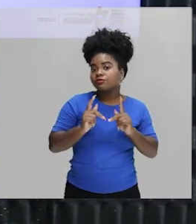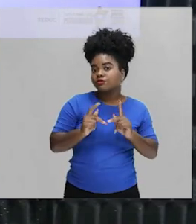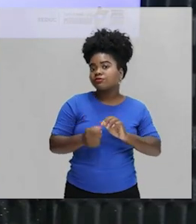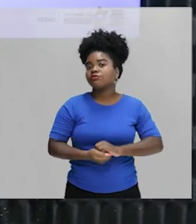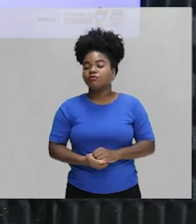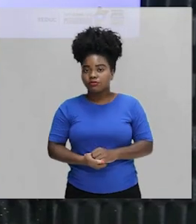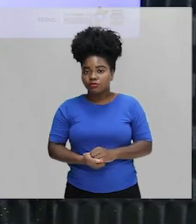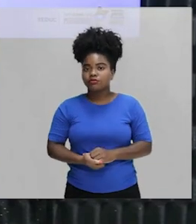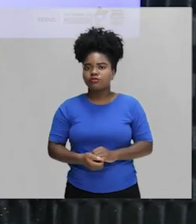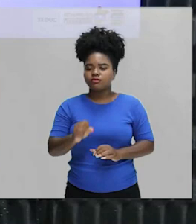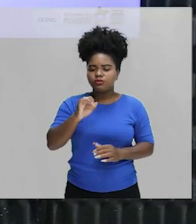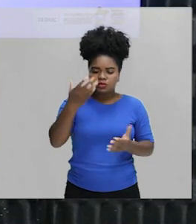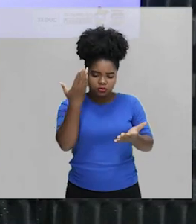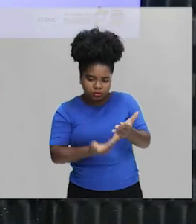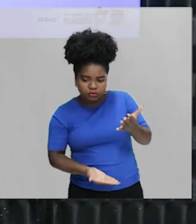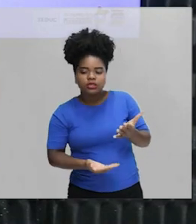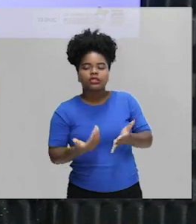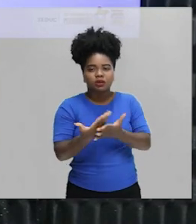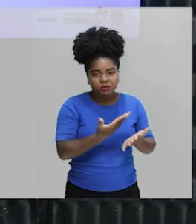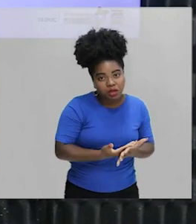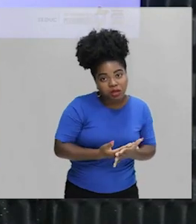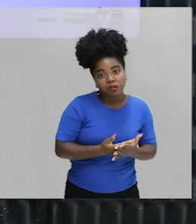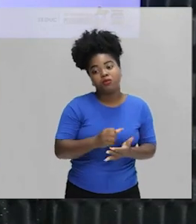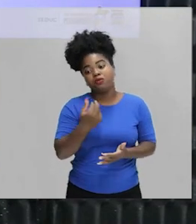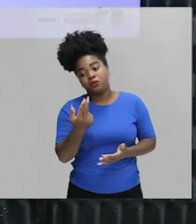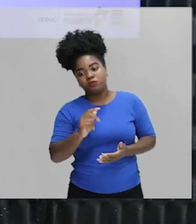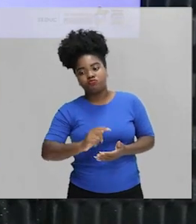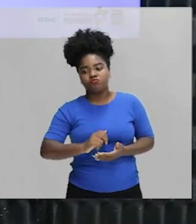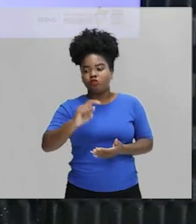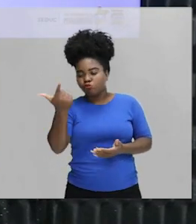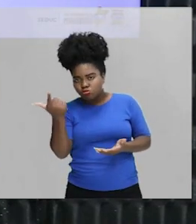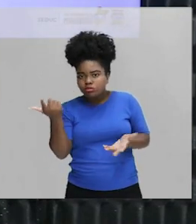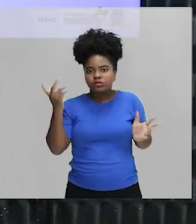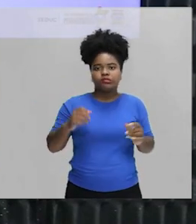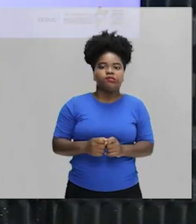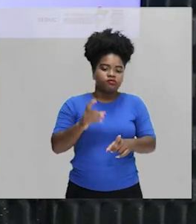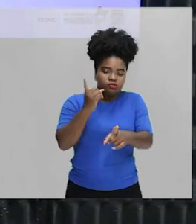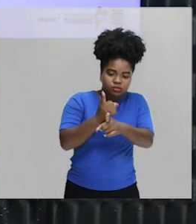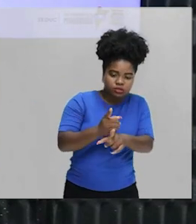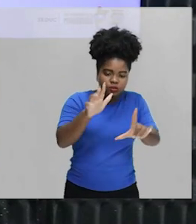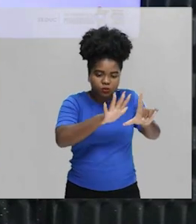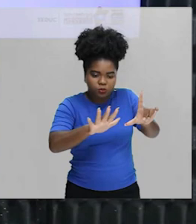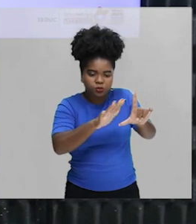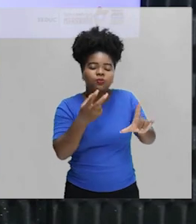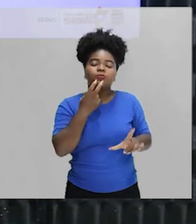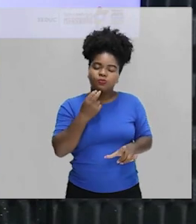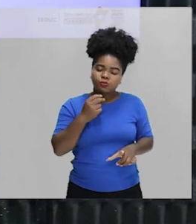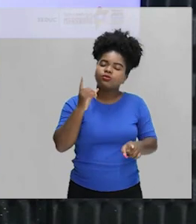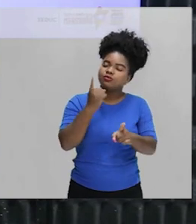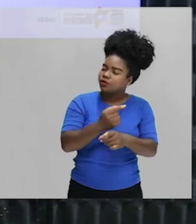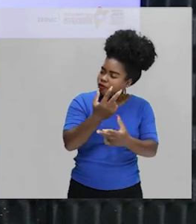Ok então se você perdeu essa aula qualquer outra aula você encontra lá na plataforma Gonçalves Dias certo lá você vai